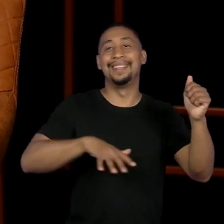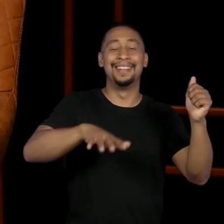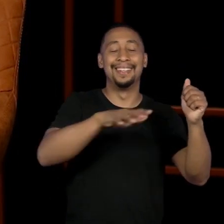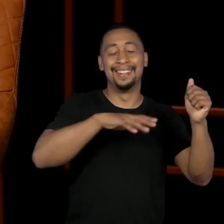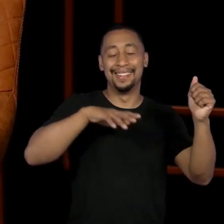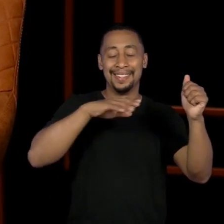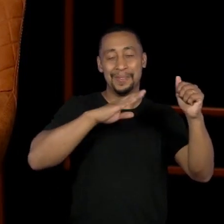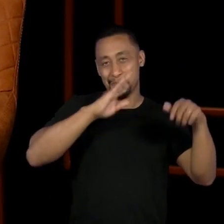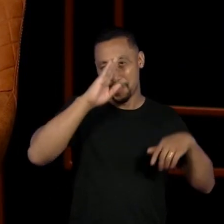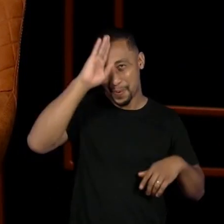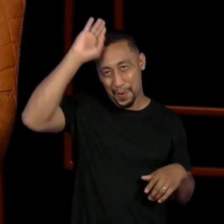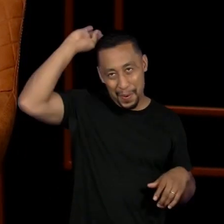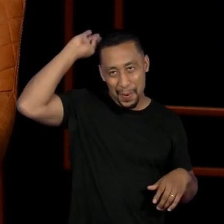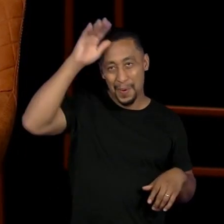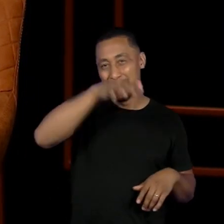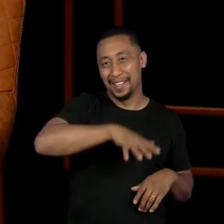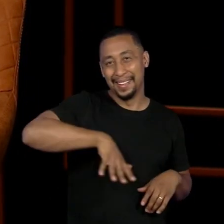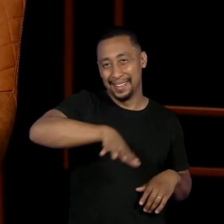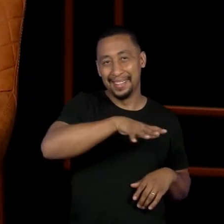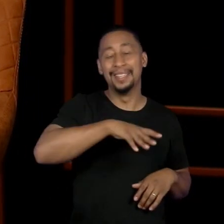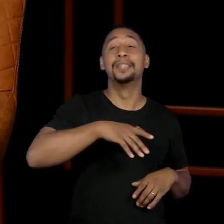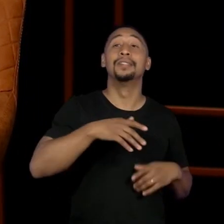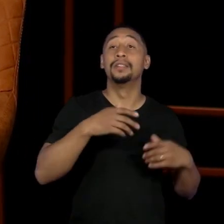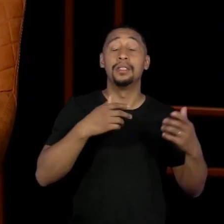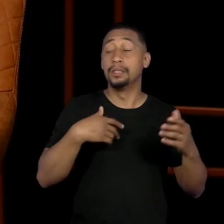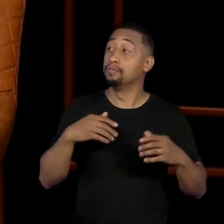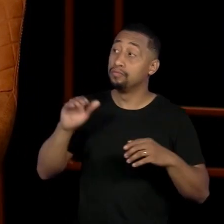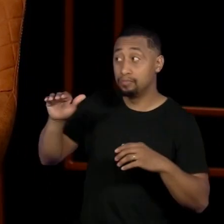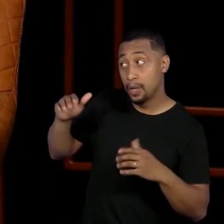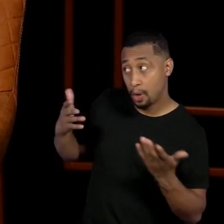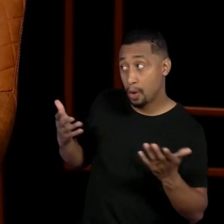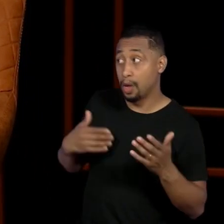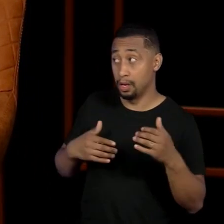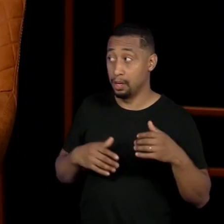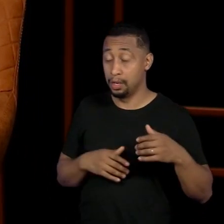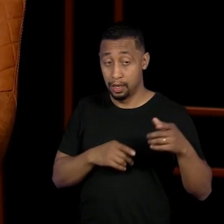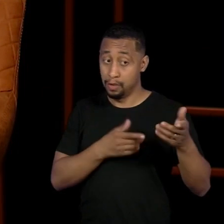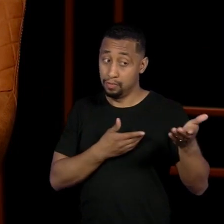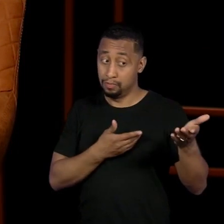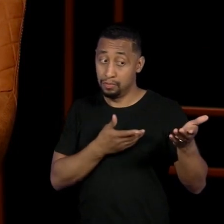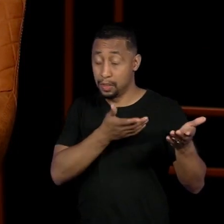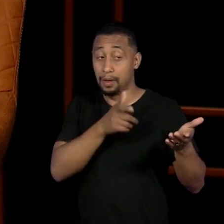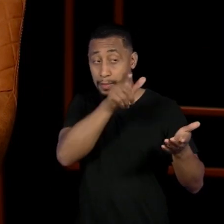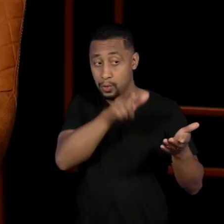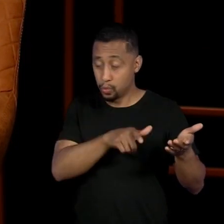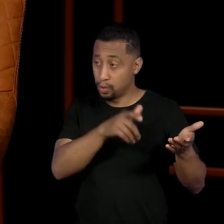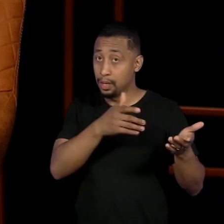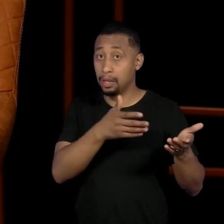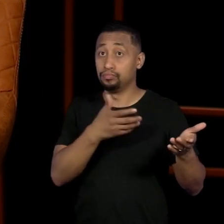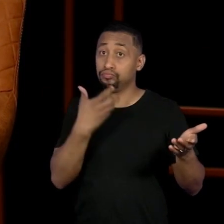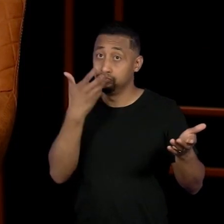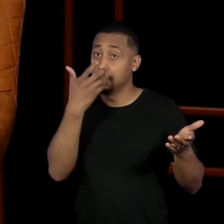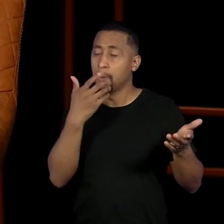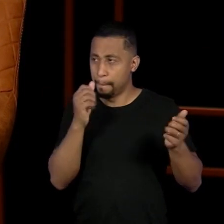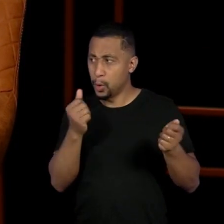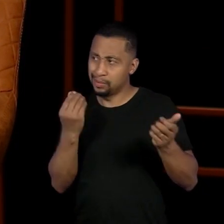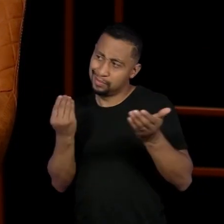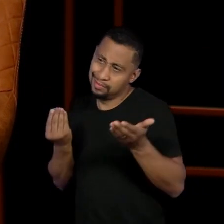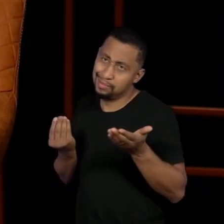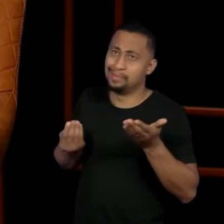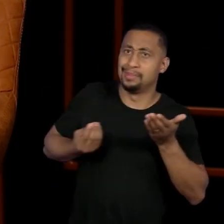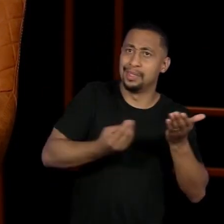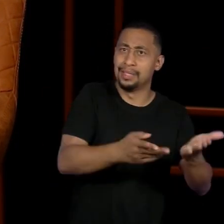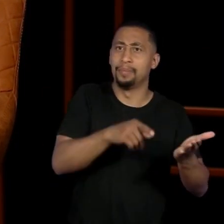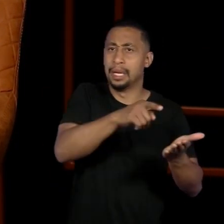uma cantora que eu vou produzir, você não se importa que eu dê o Bem Que Se Quis para ela, você não ata nem desata com